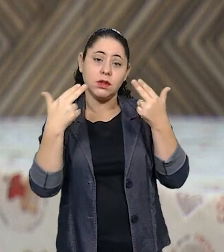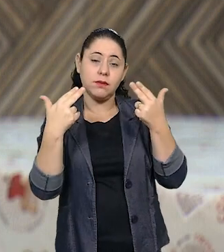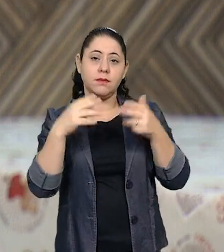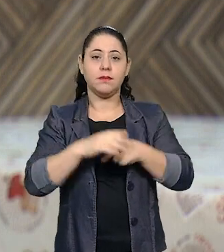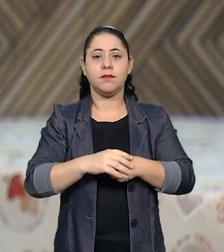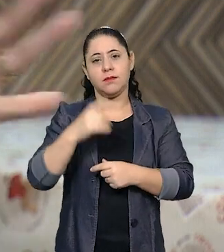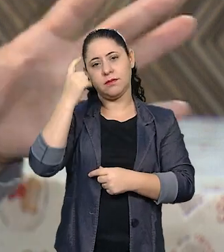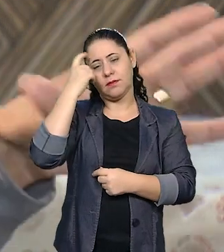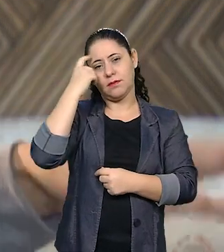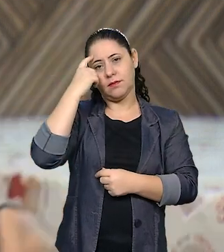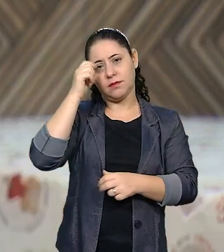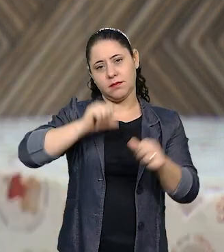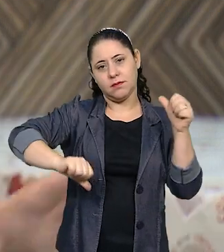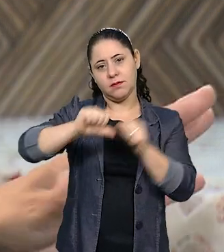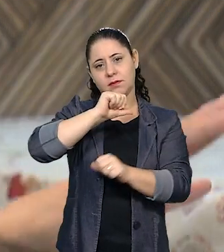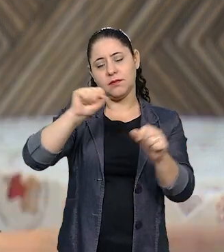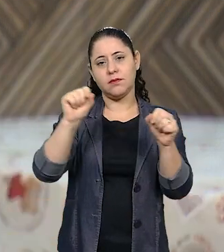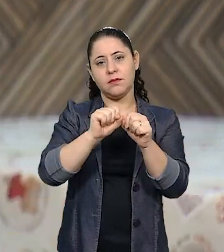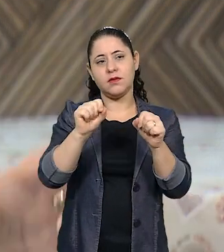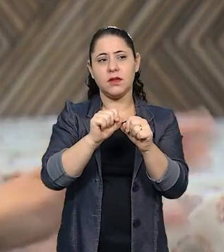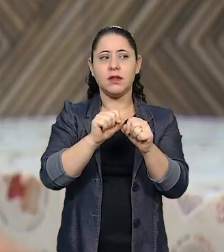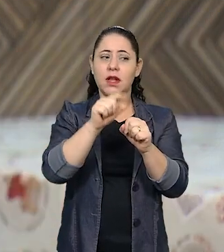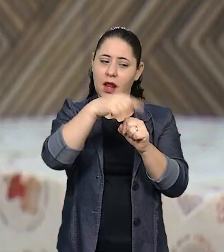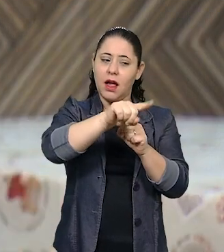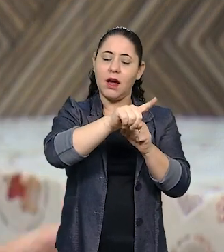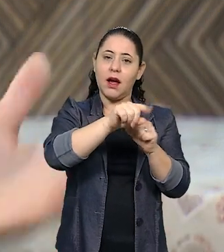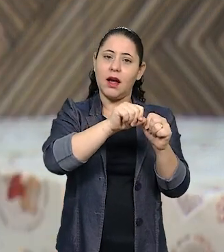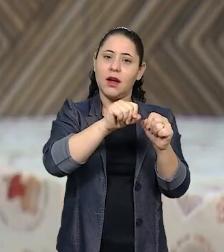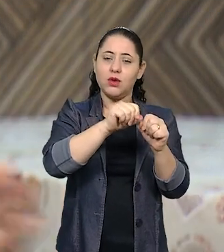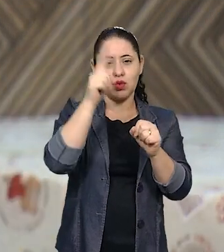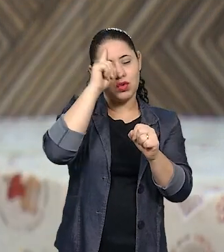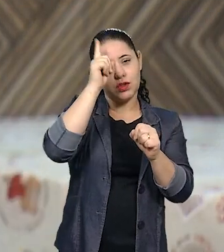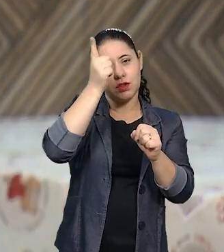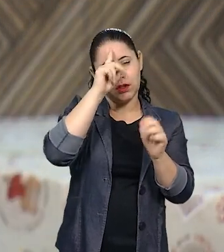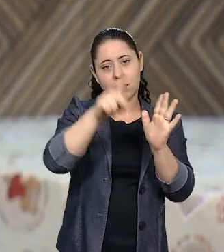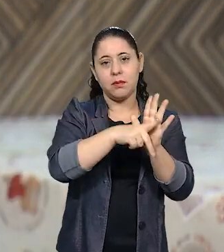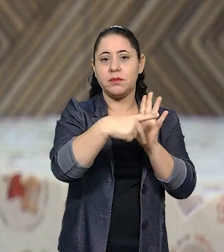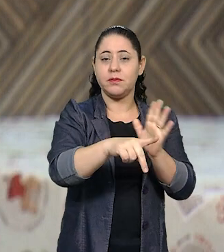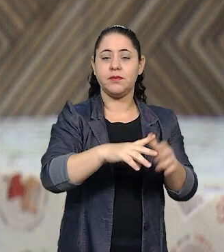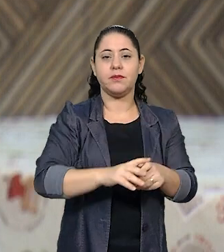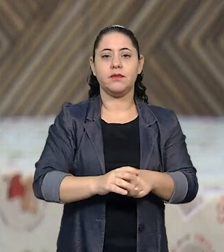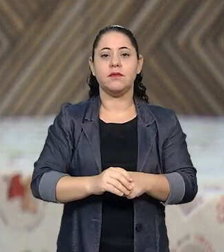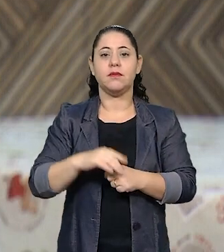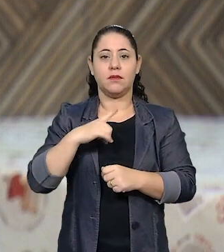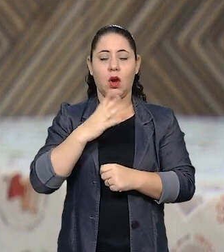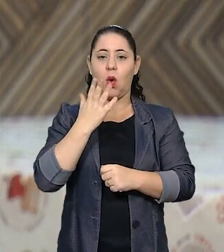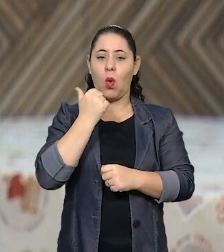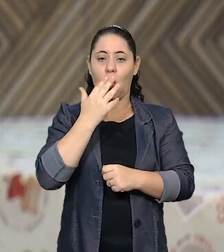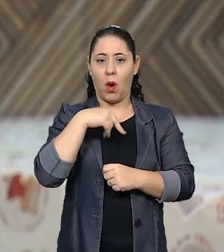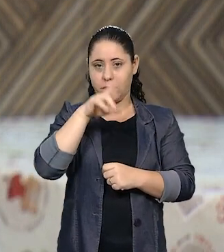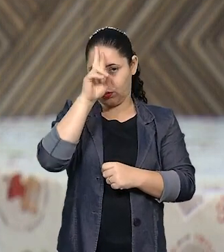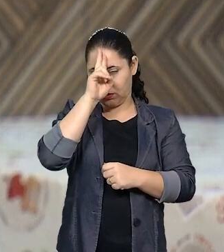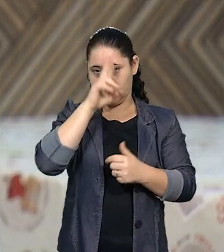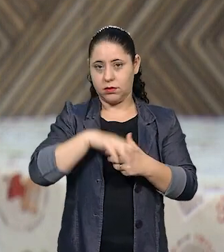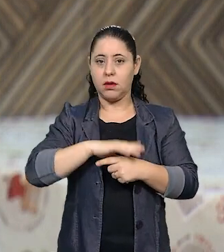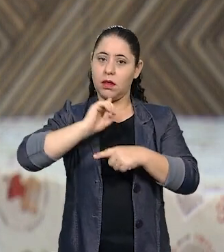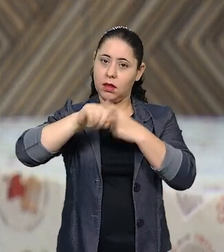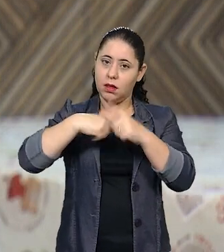uma fruta, né? E eles induzem ela a comer a fruta. E acho que estuda,